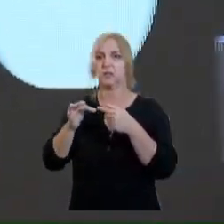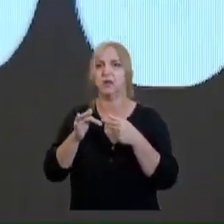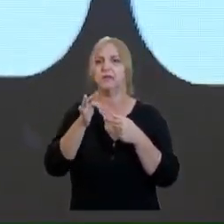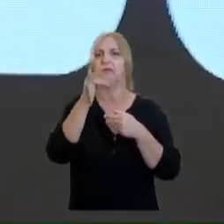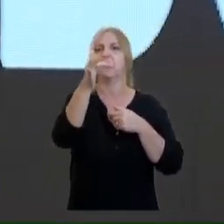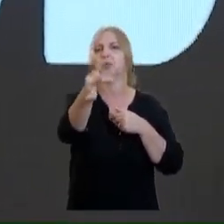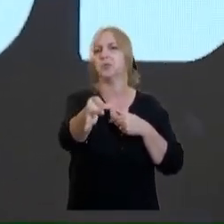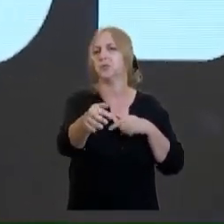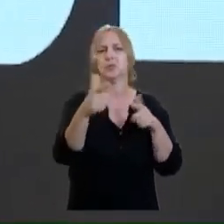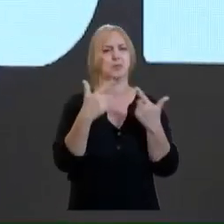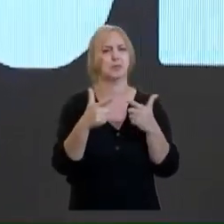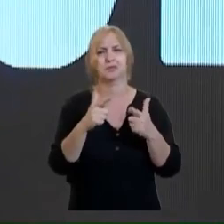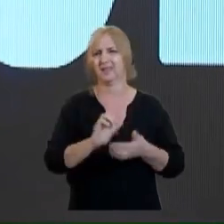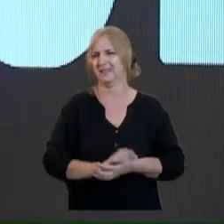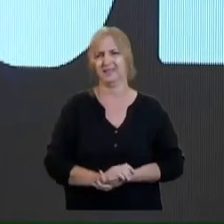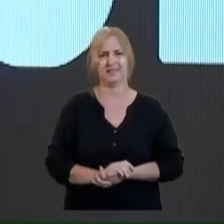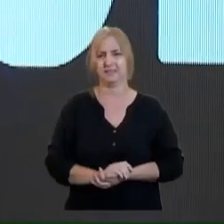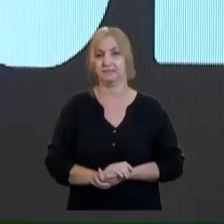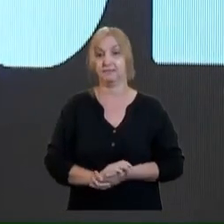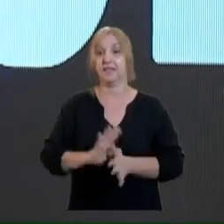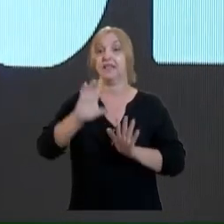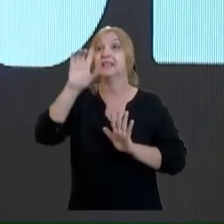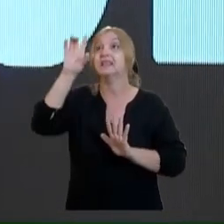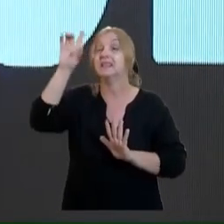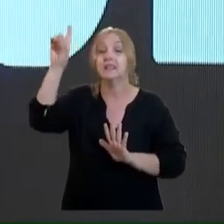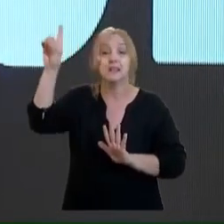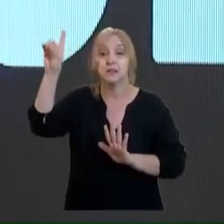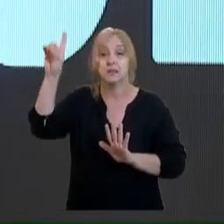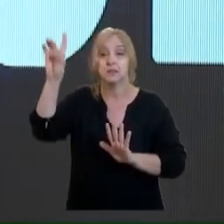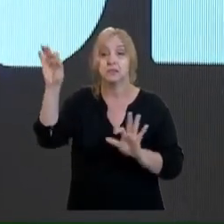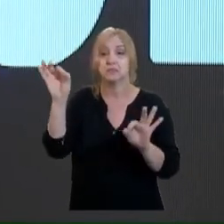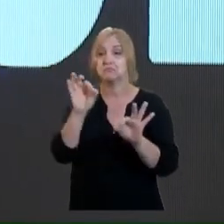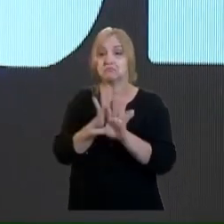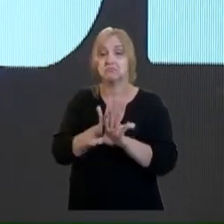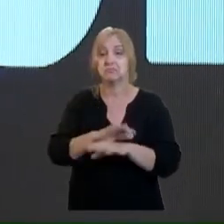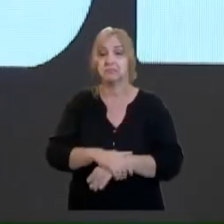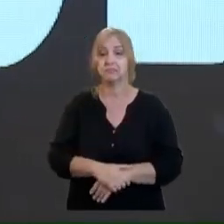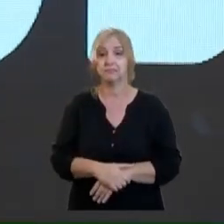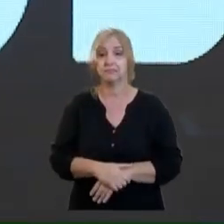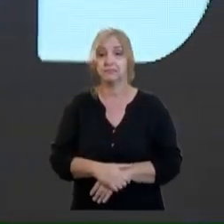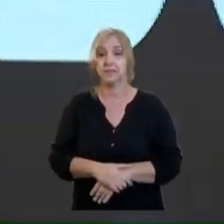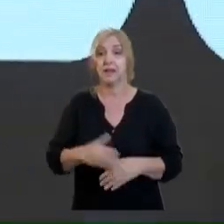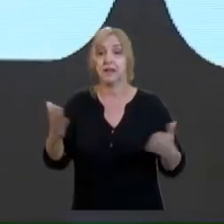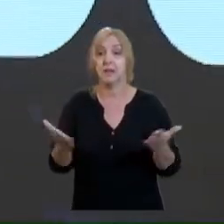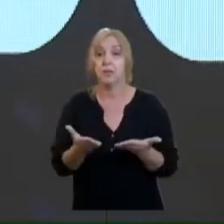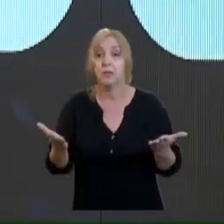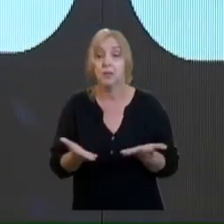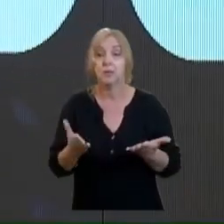futuro. Deus é Deus, é o presente.